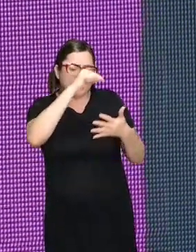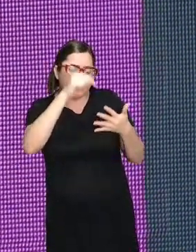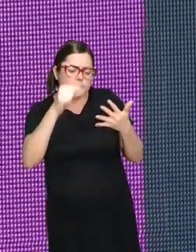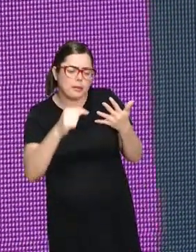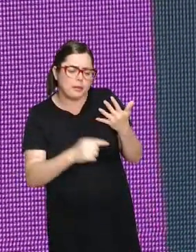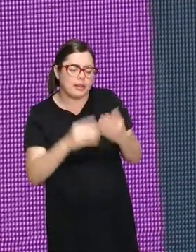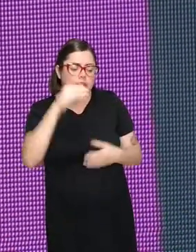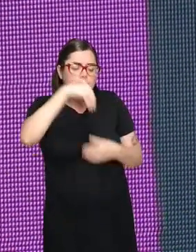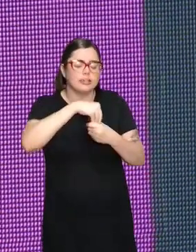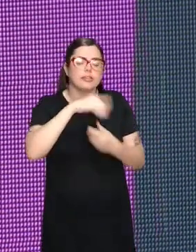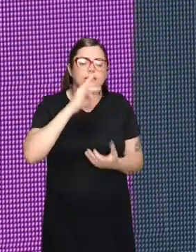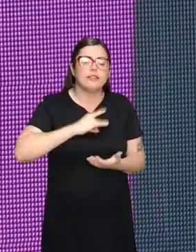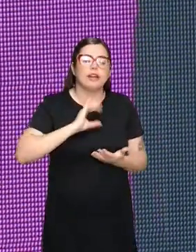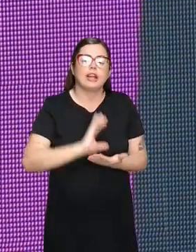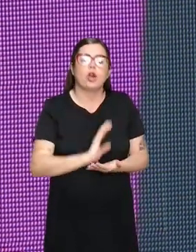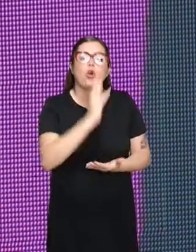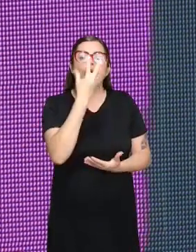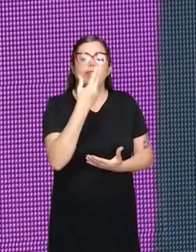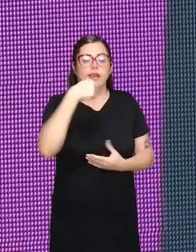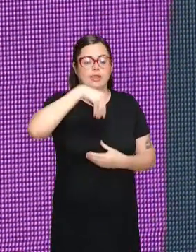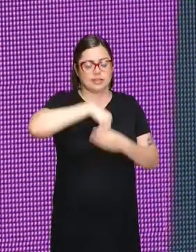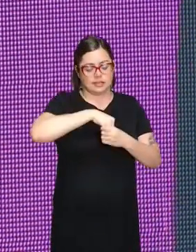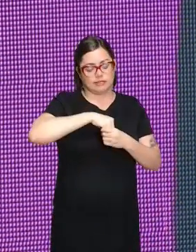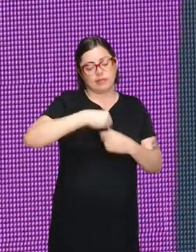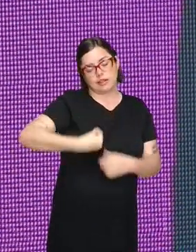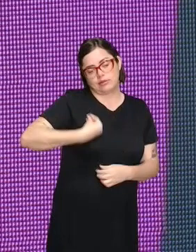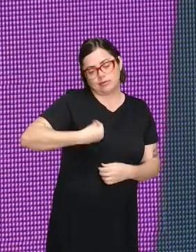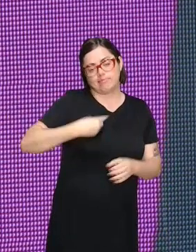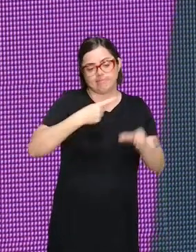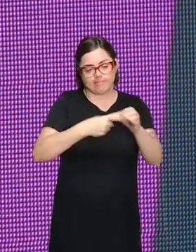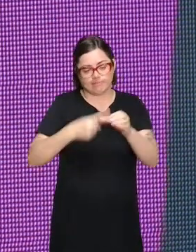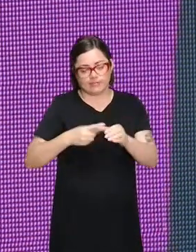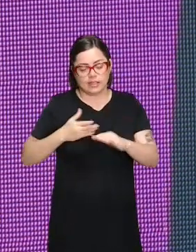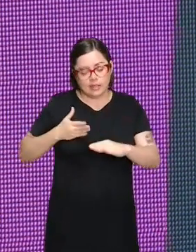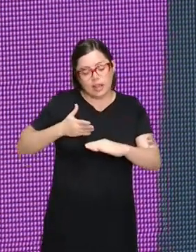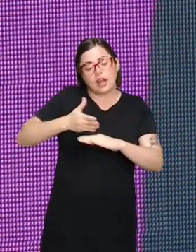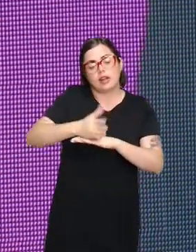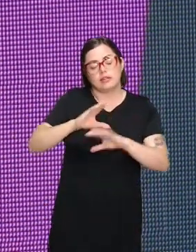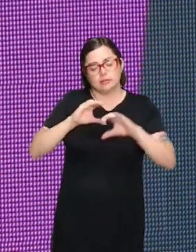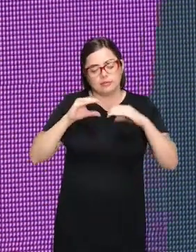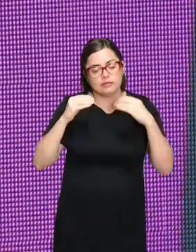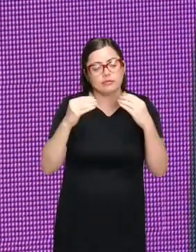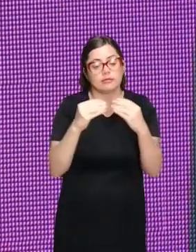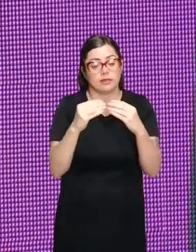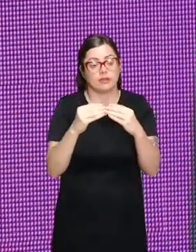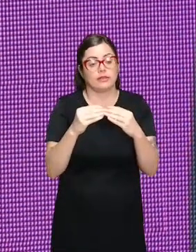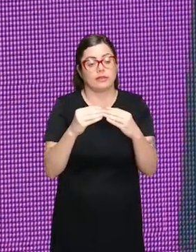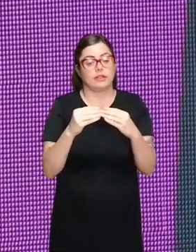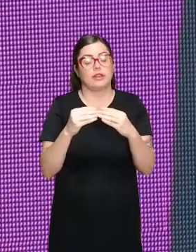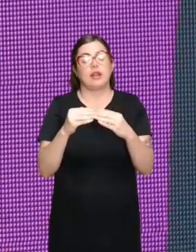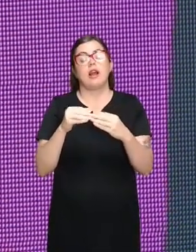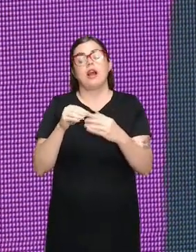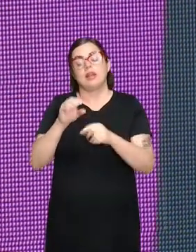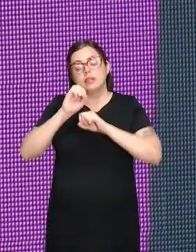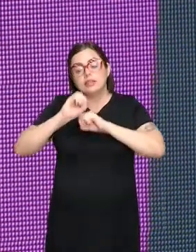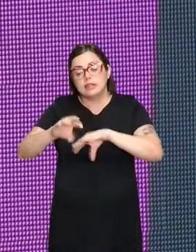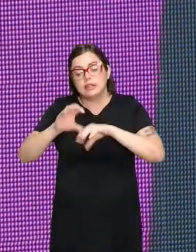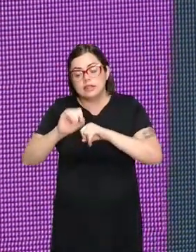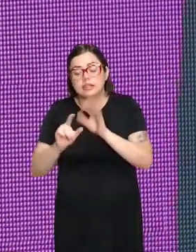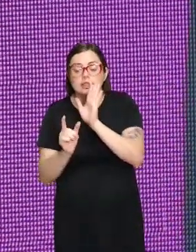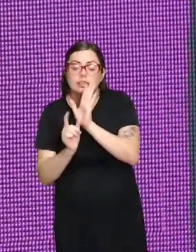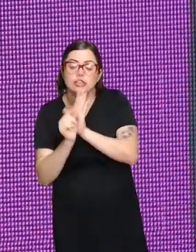atuar. E a partir dali, a gente começa a ingressar com o projeto de letramento digital. Mas a nossa principal barreira é o primeiro